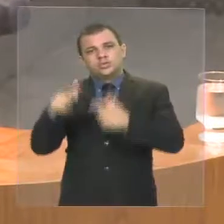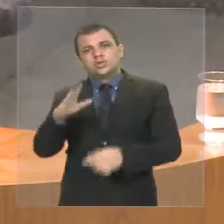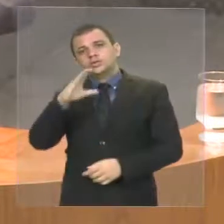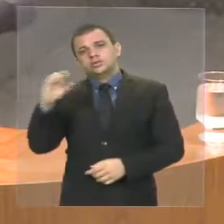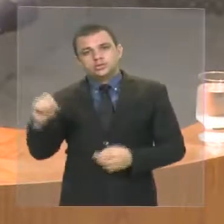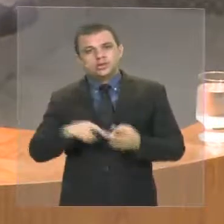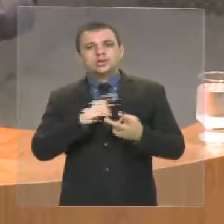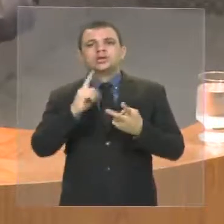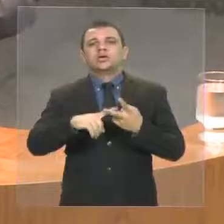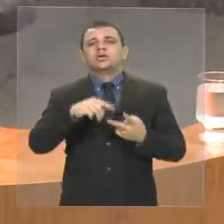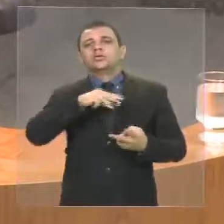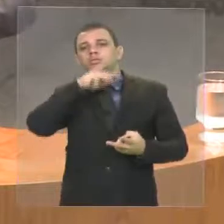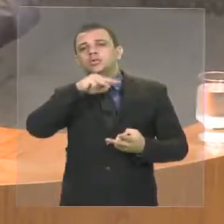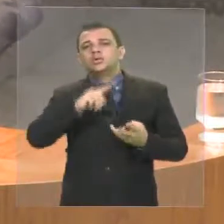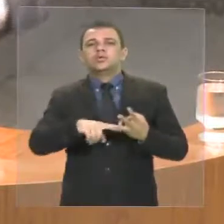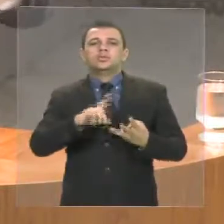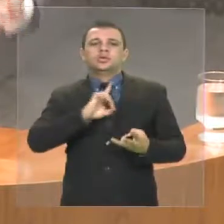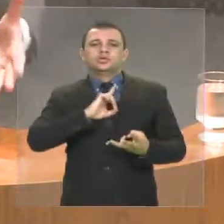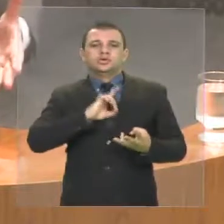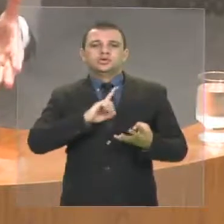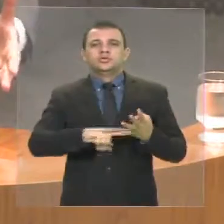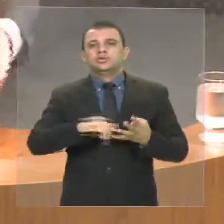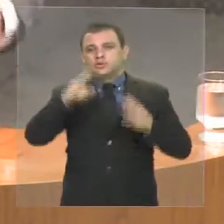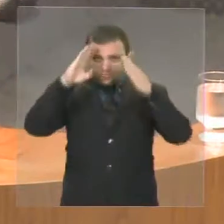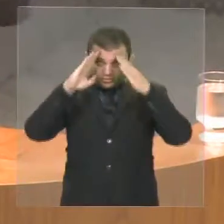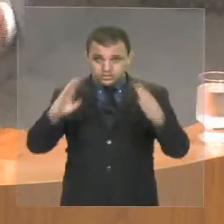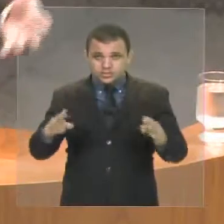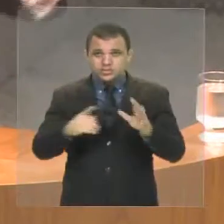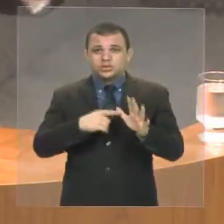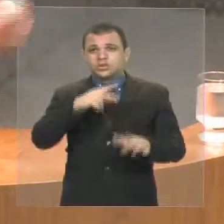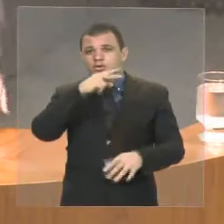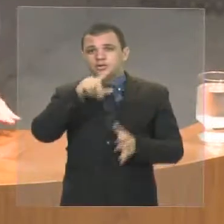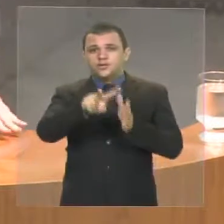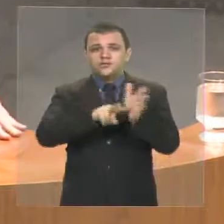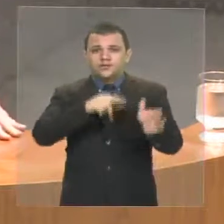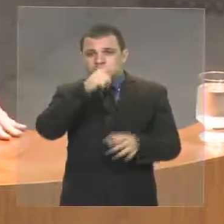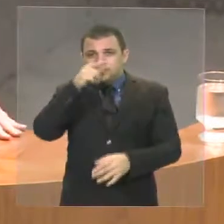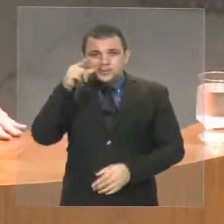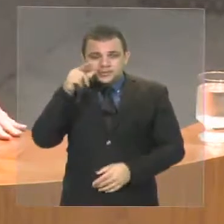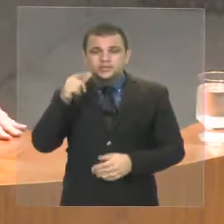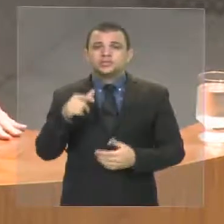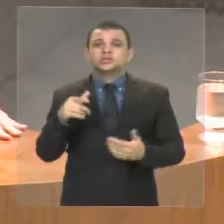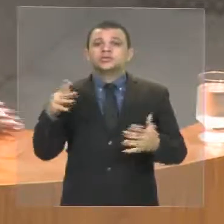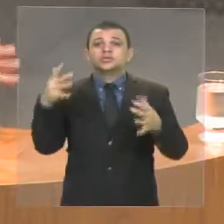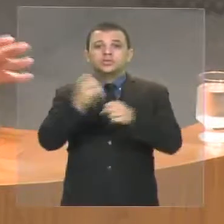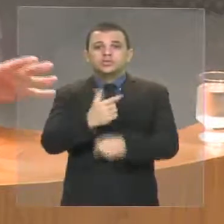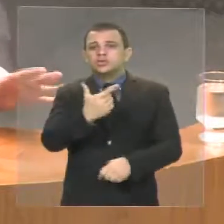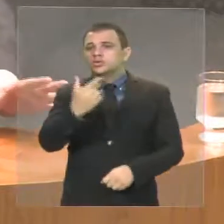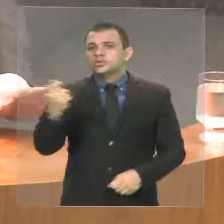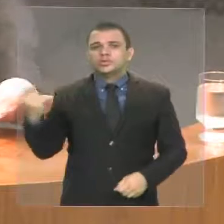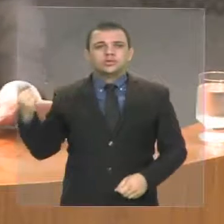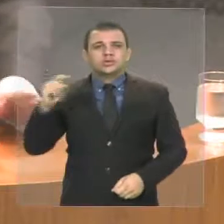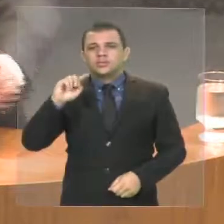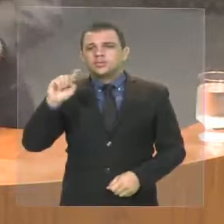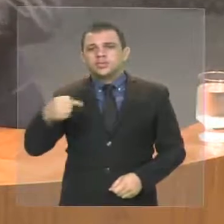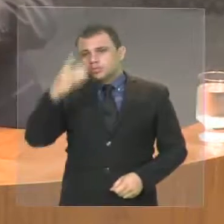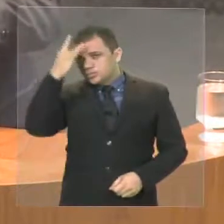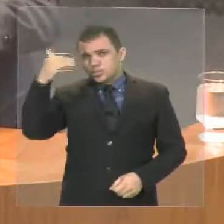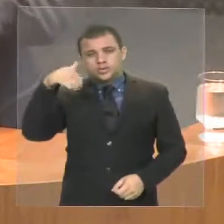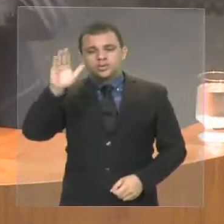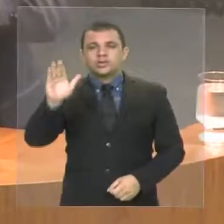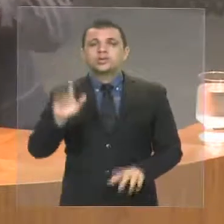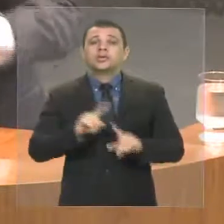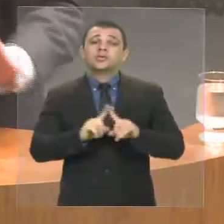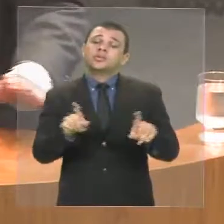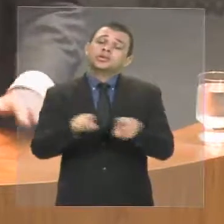Luizão, Divinéia, São Cristóvão e tantos bairros, mais de 200 mil pessoas iam transportadas. É claro que nenhum